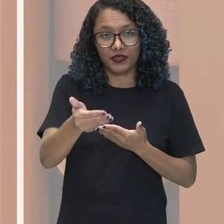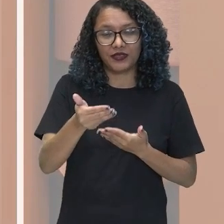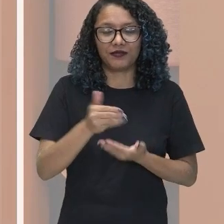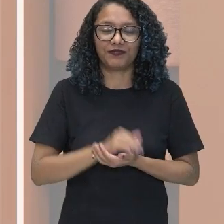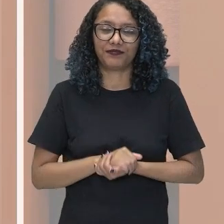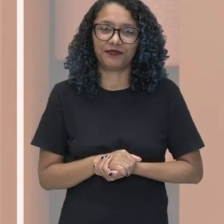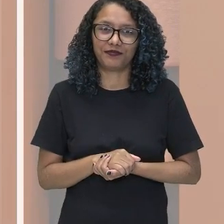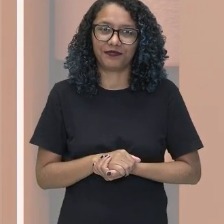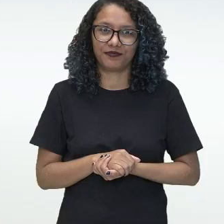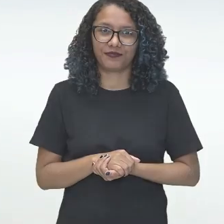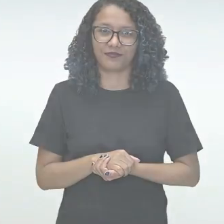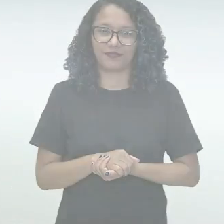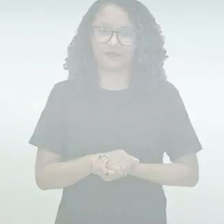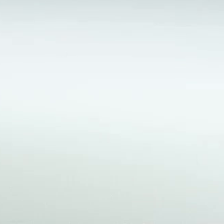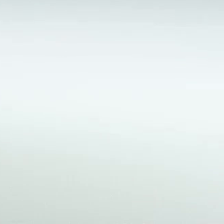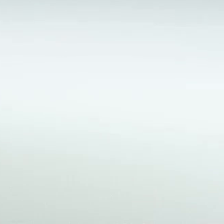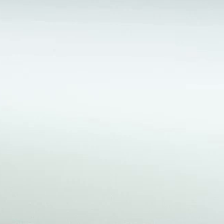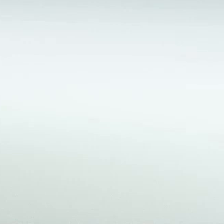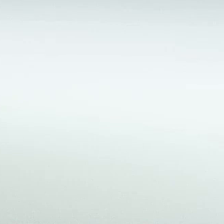início à nossa aula.